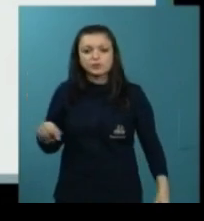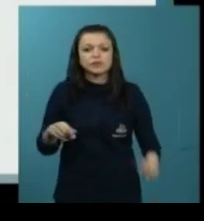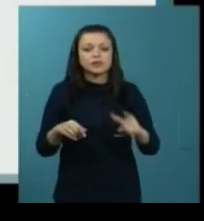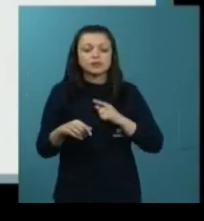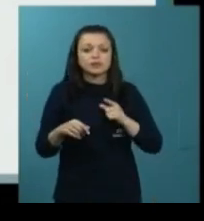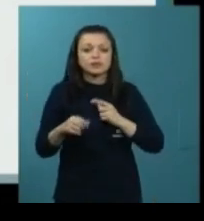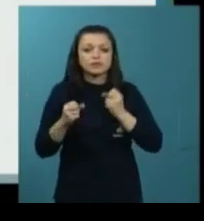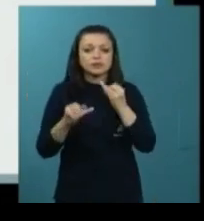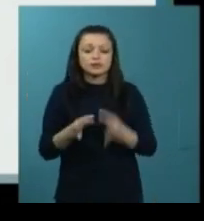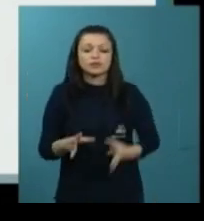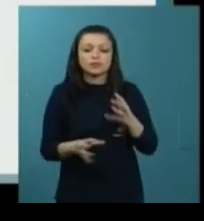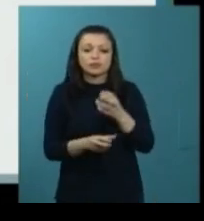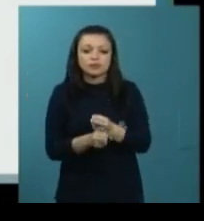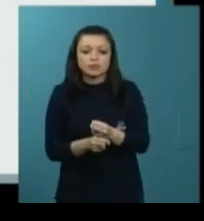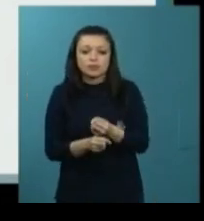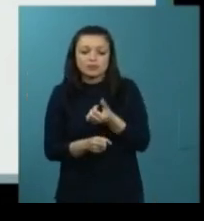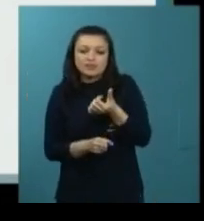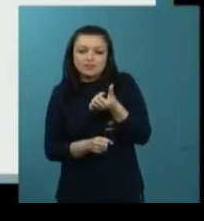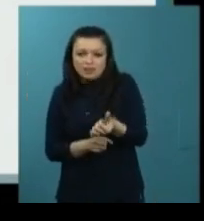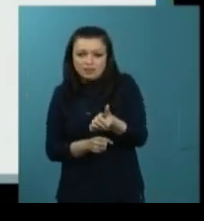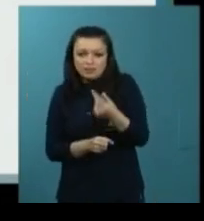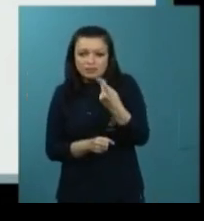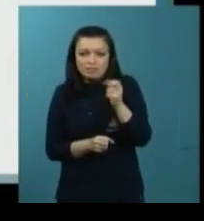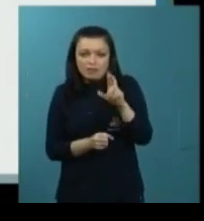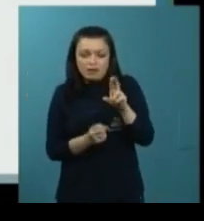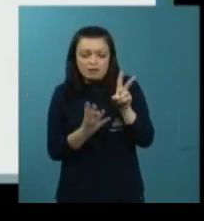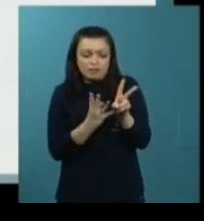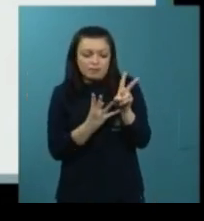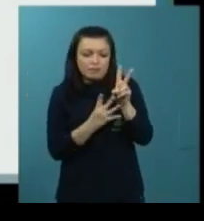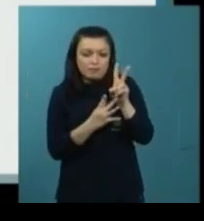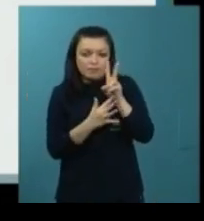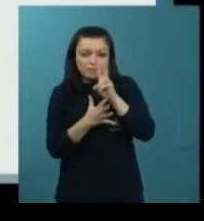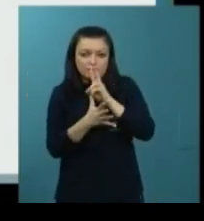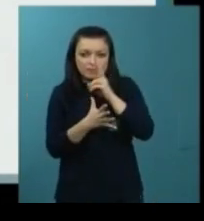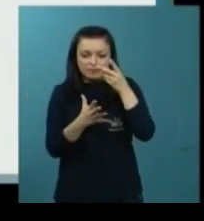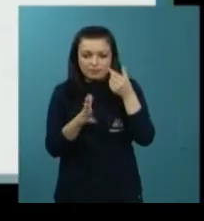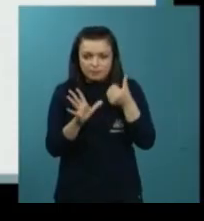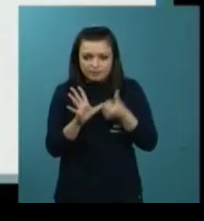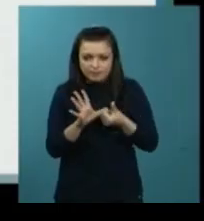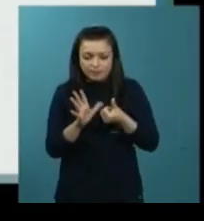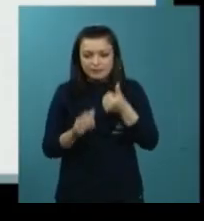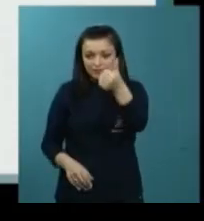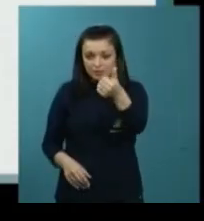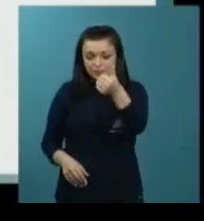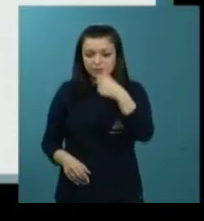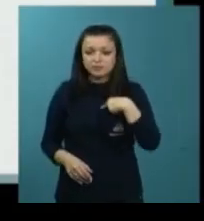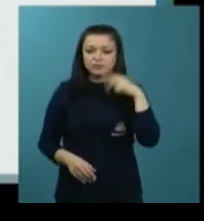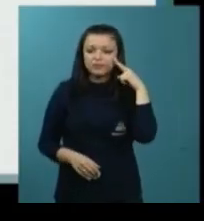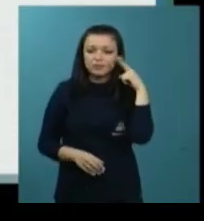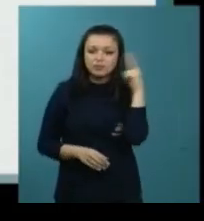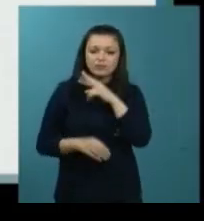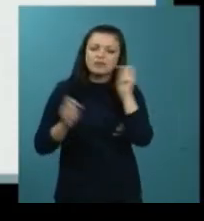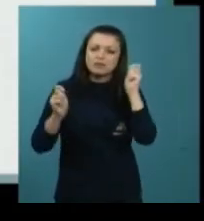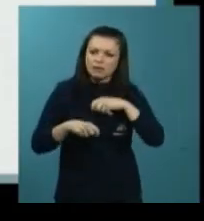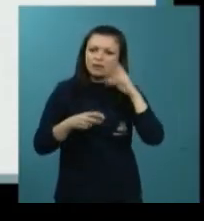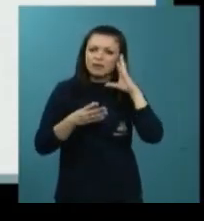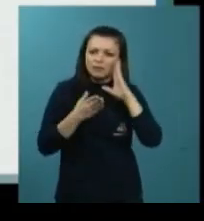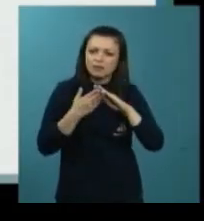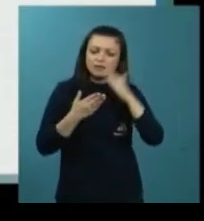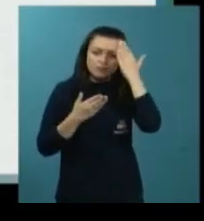tem 6 pares ordenados. E observem que dá para saber quantos